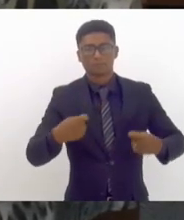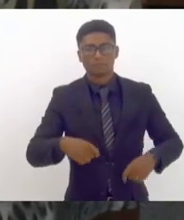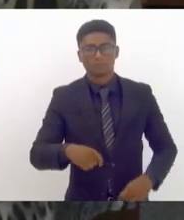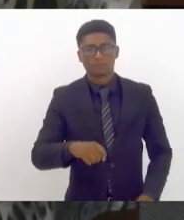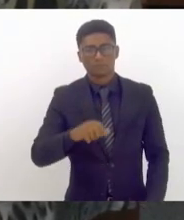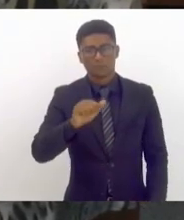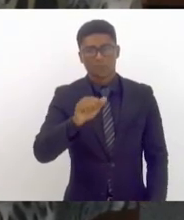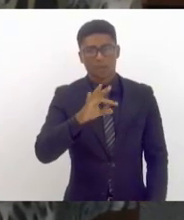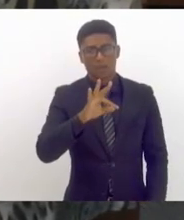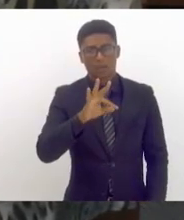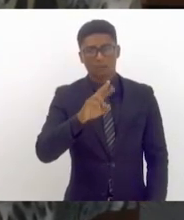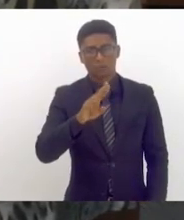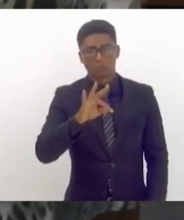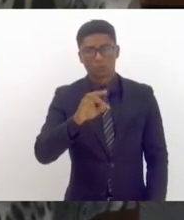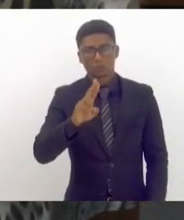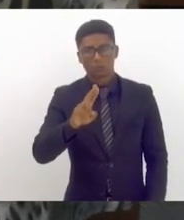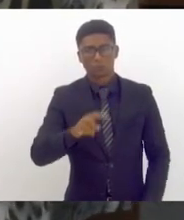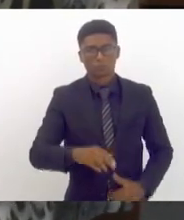Totô.